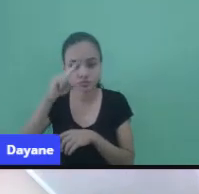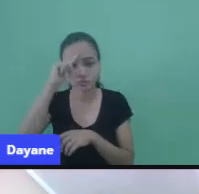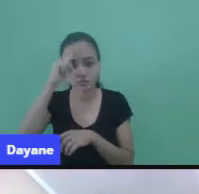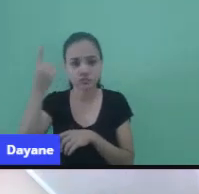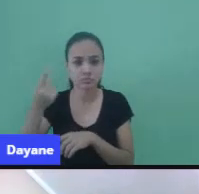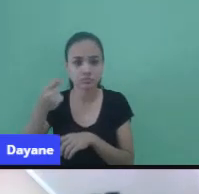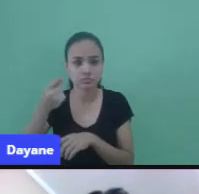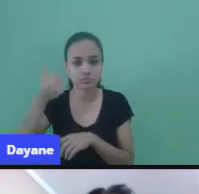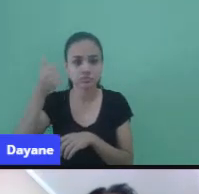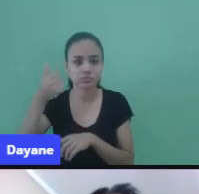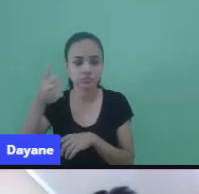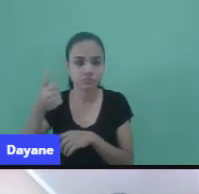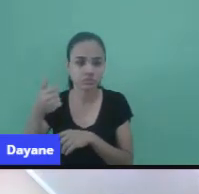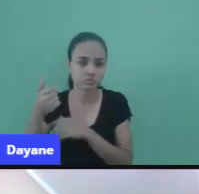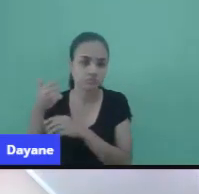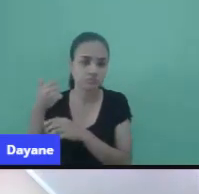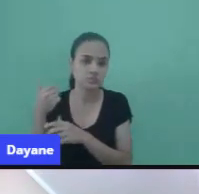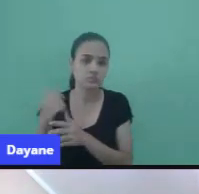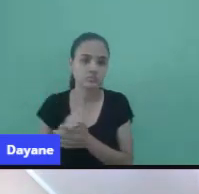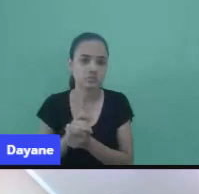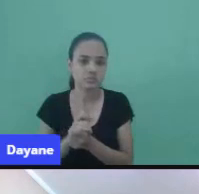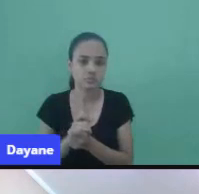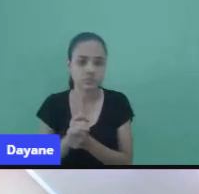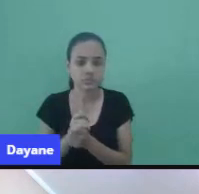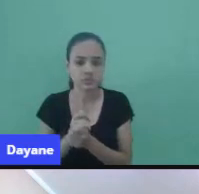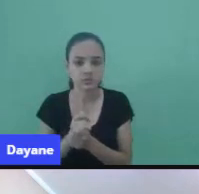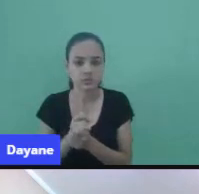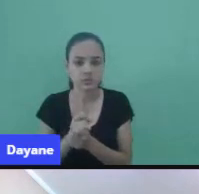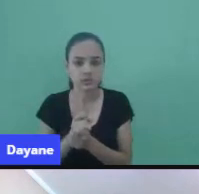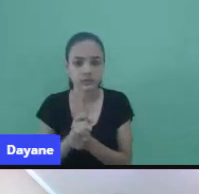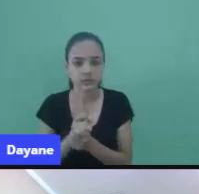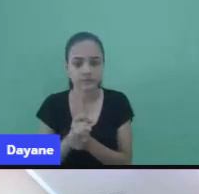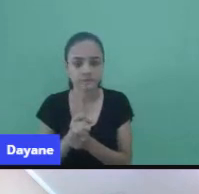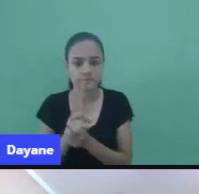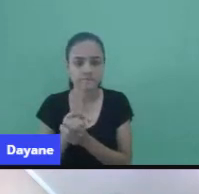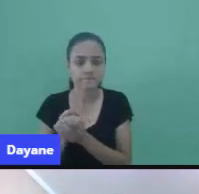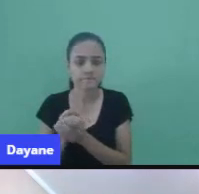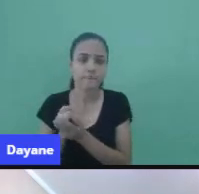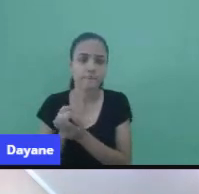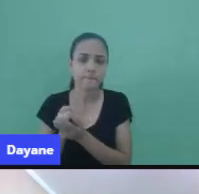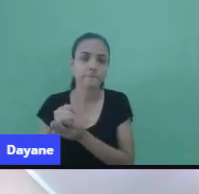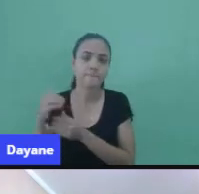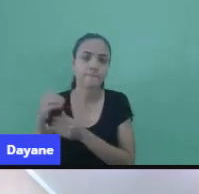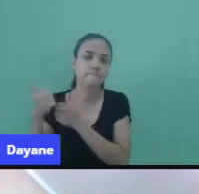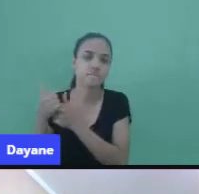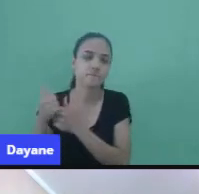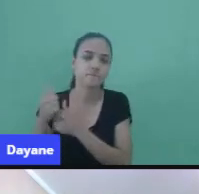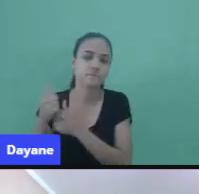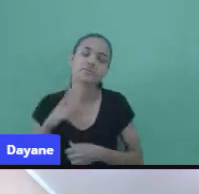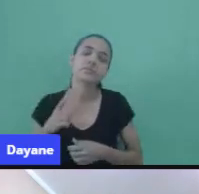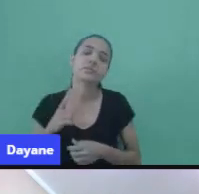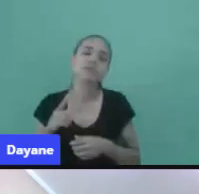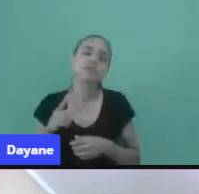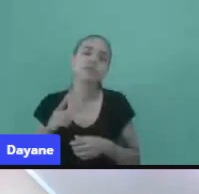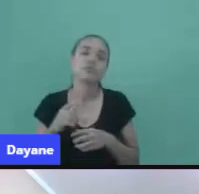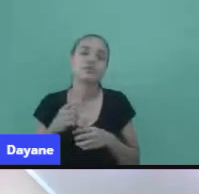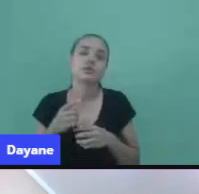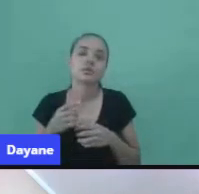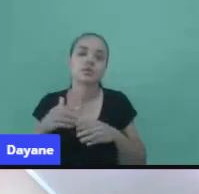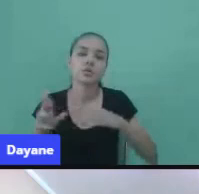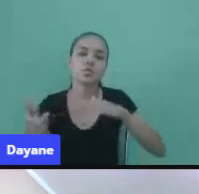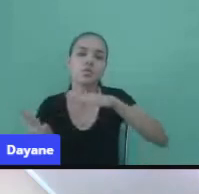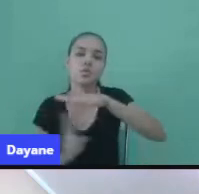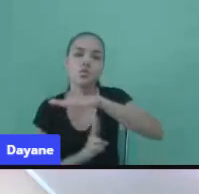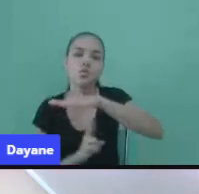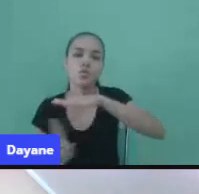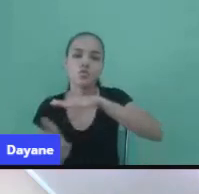para identificar quais são os bichos que a gente tem em volta das rodovias no estado onde a gente estudou, né,